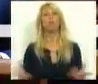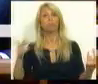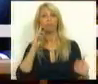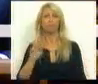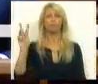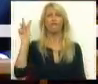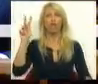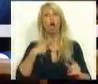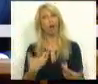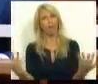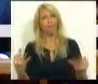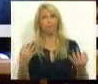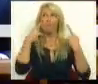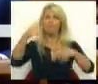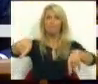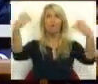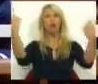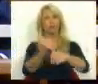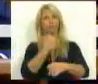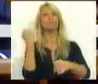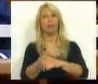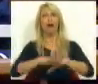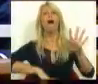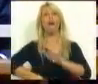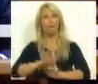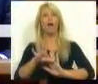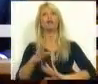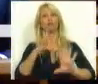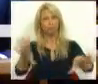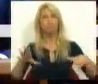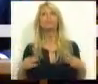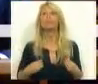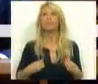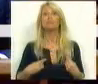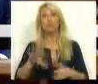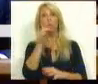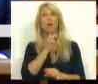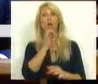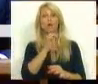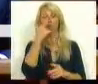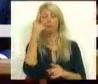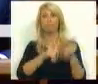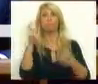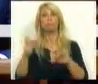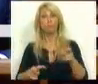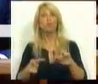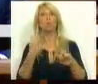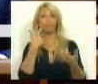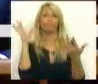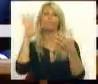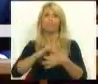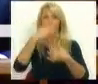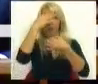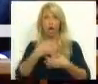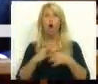do trabalho feito e a adesão dos açorianos a uma saída para a crise que concilia disciplina orçamental com